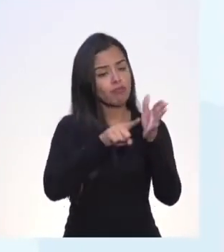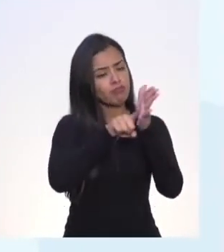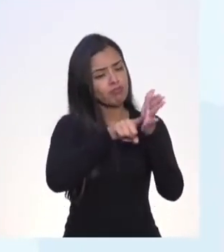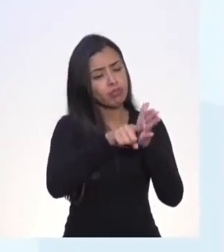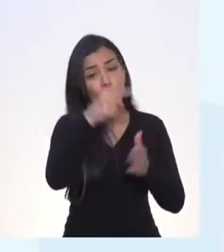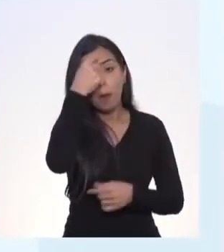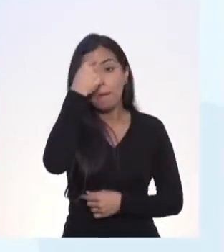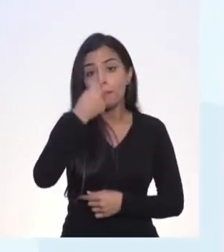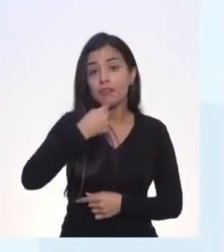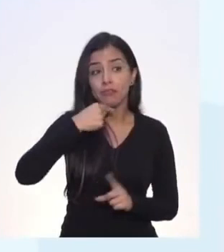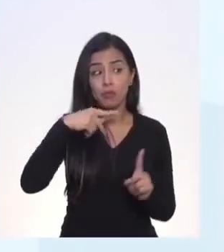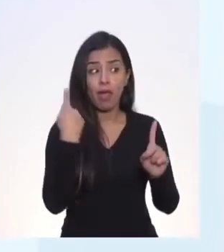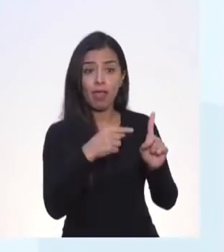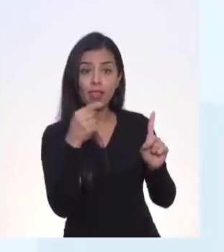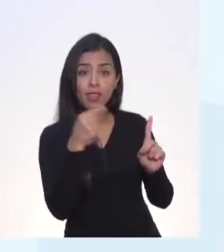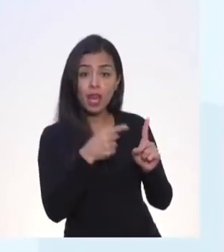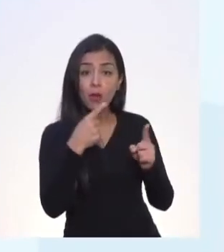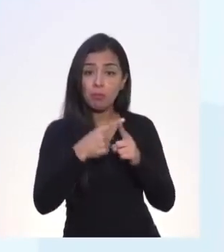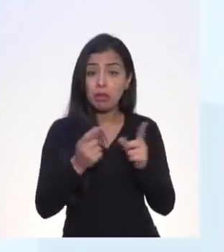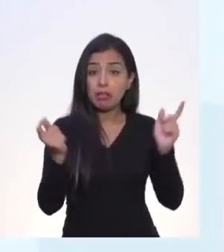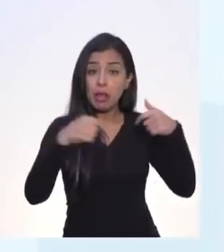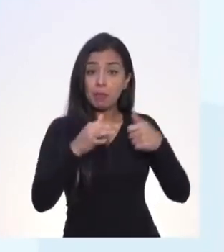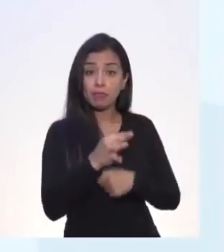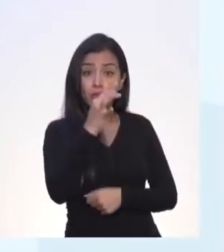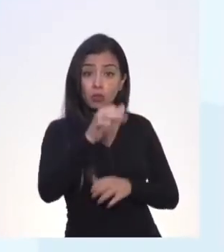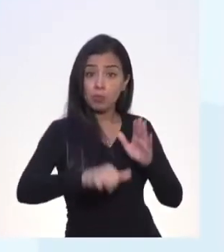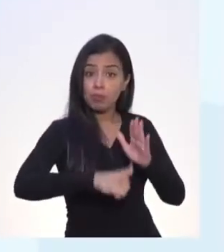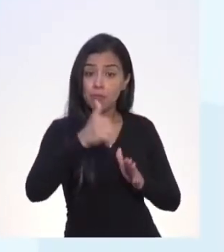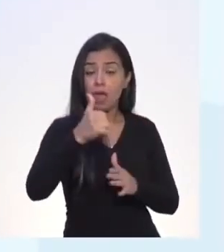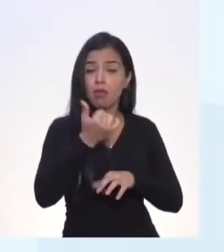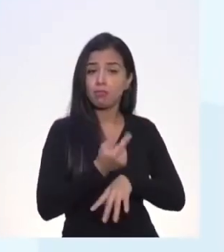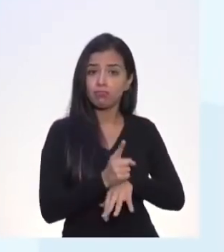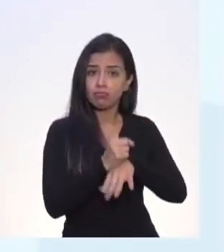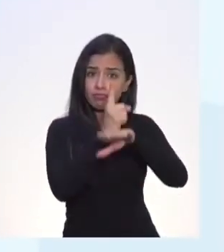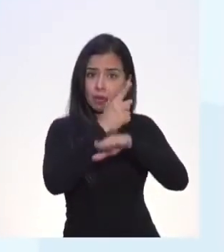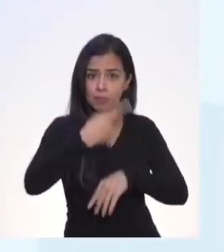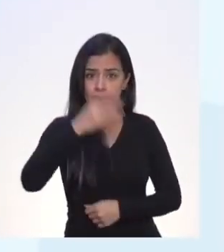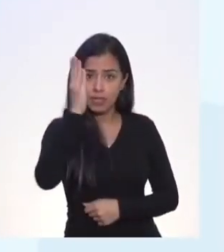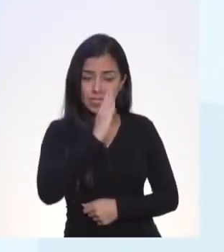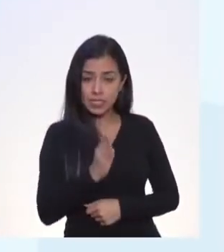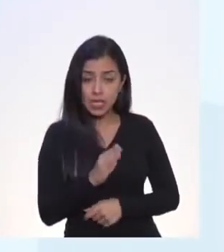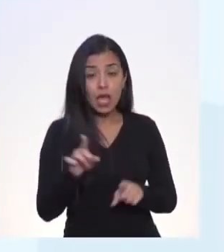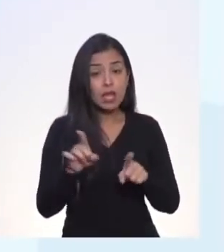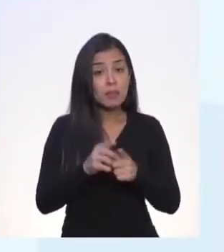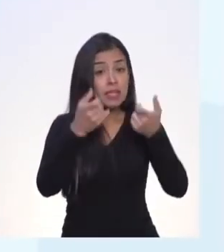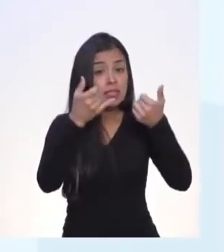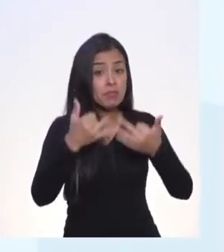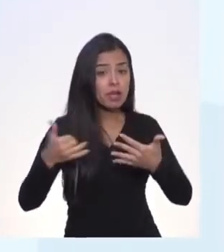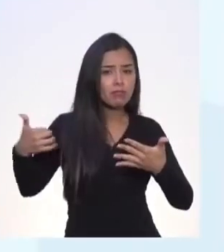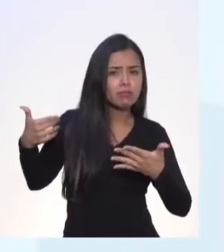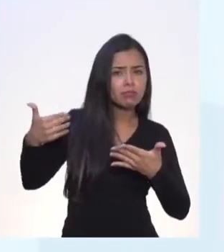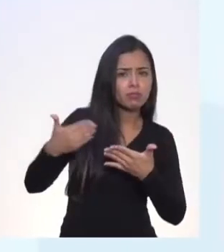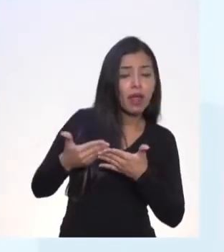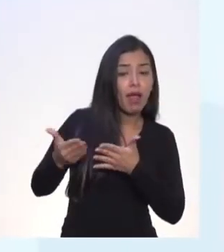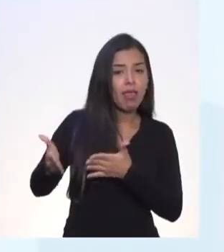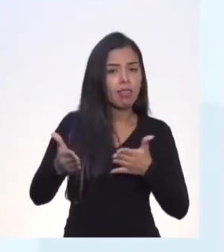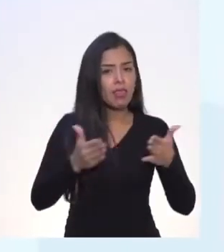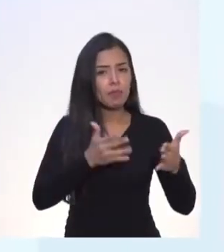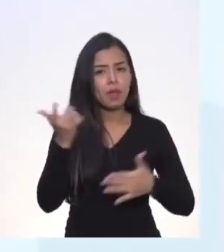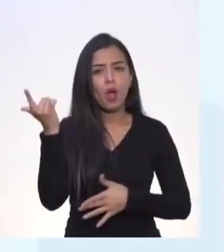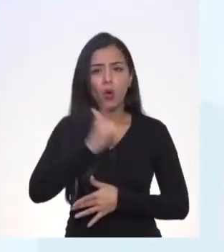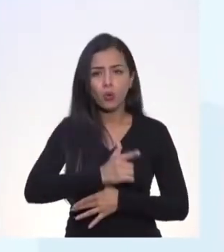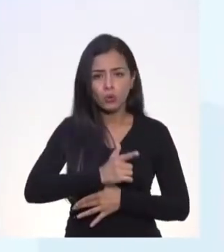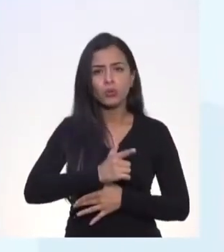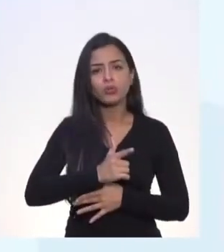tornar a primeira brasileira, e traz relatos pessoais dela. Ela discorre, né, ela fala sobre as etapas e como funciona para poder chegar a